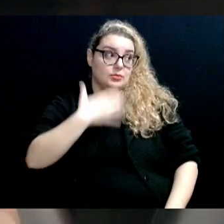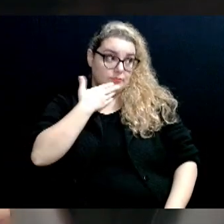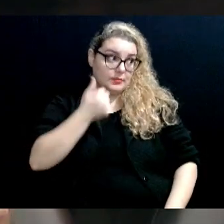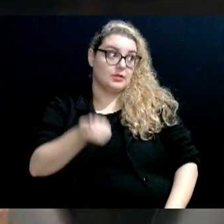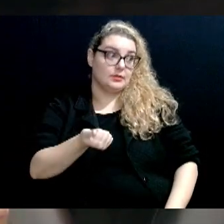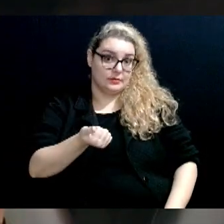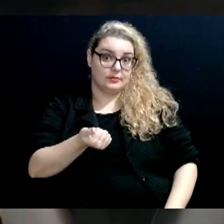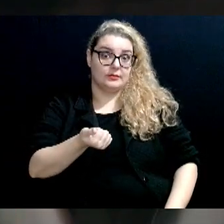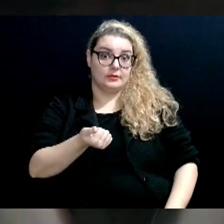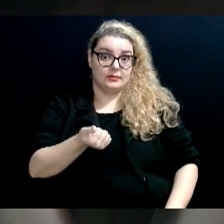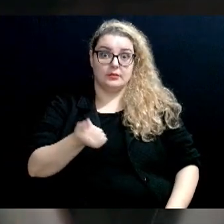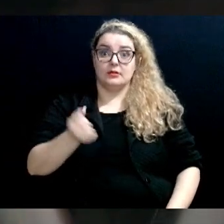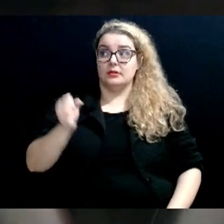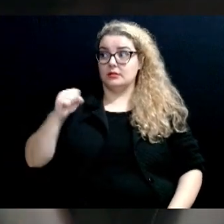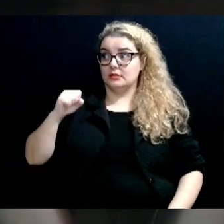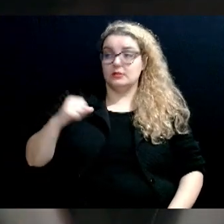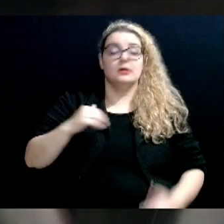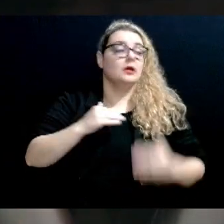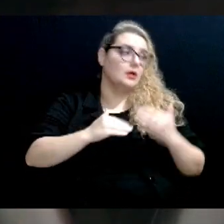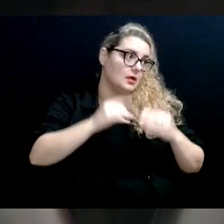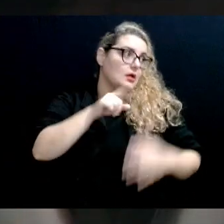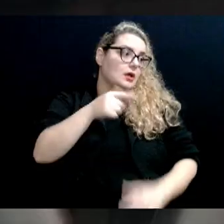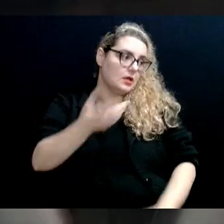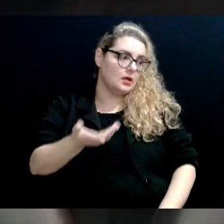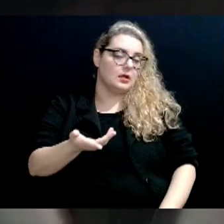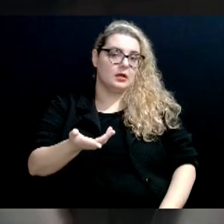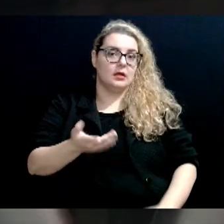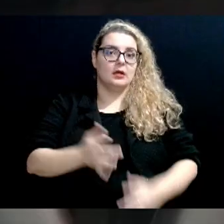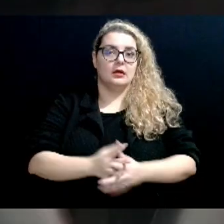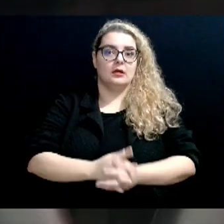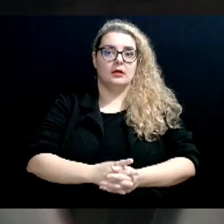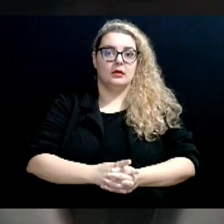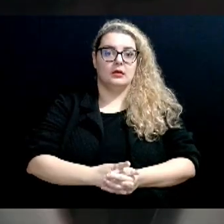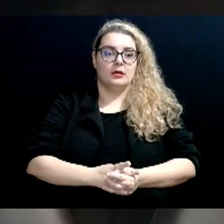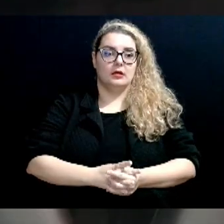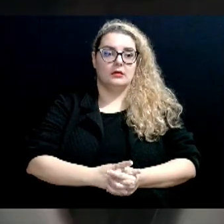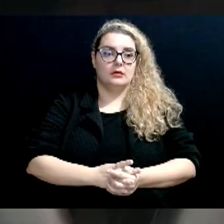uma evolução, né? A memória,